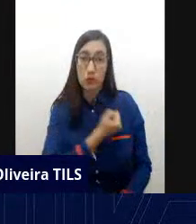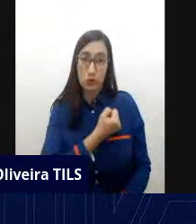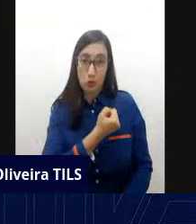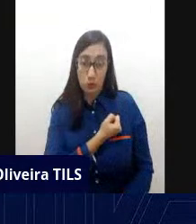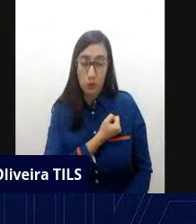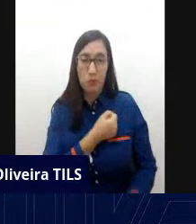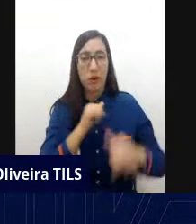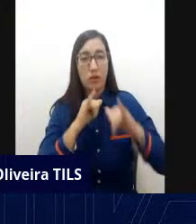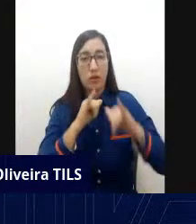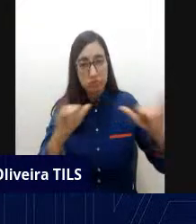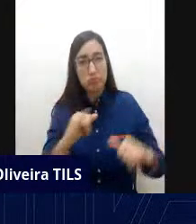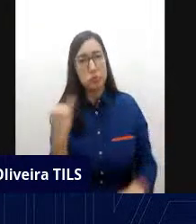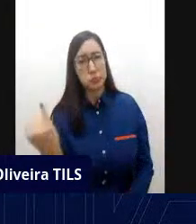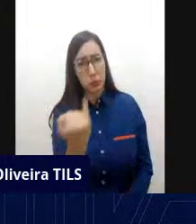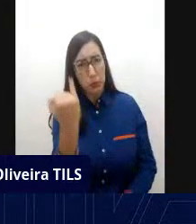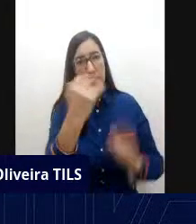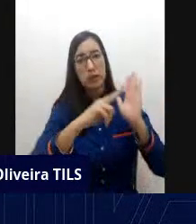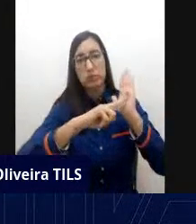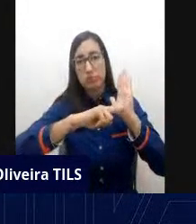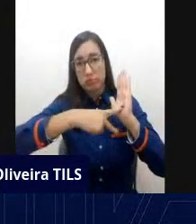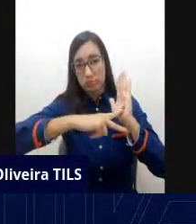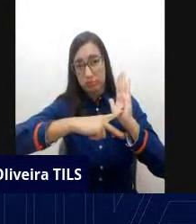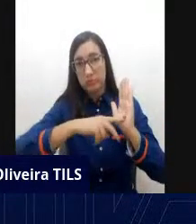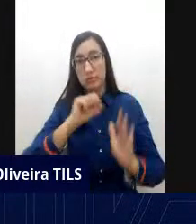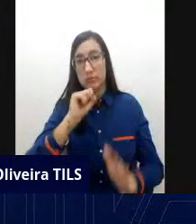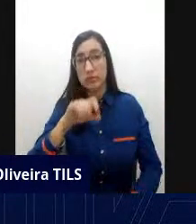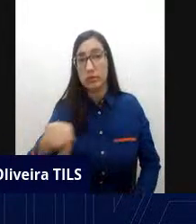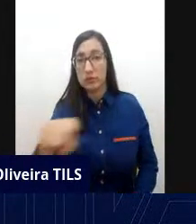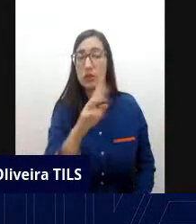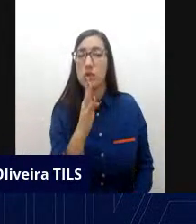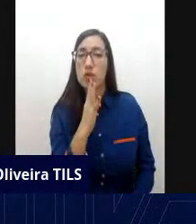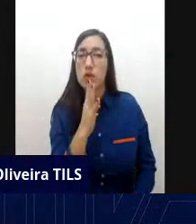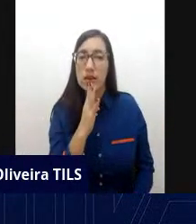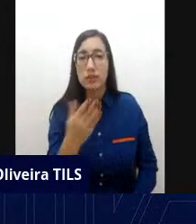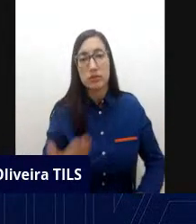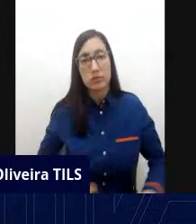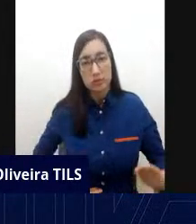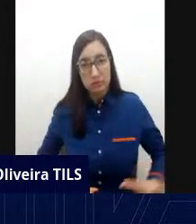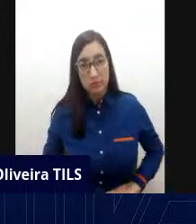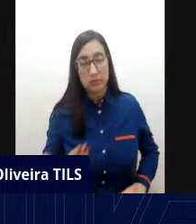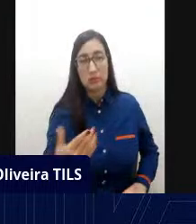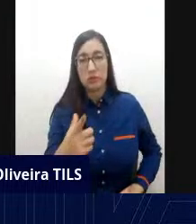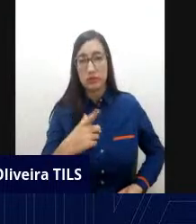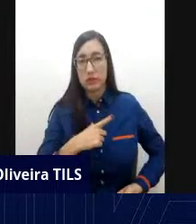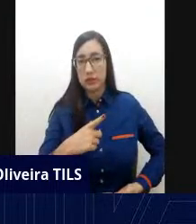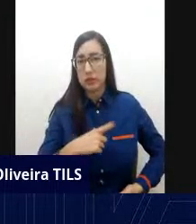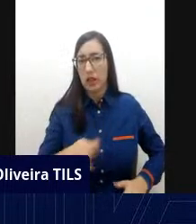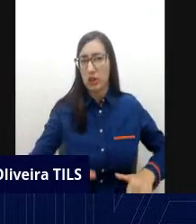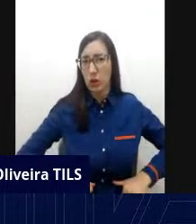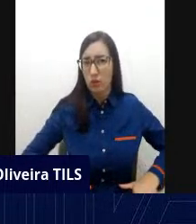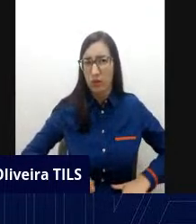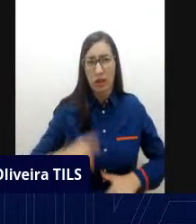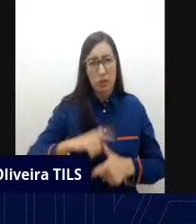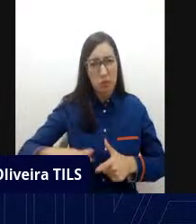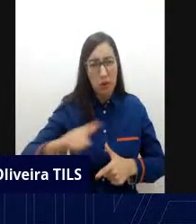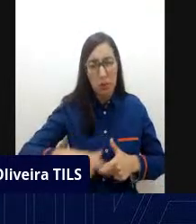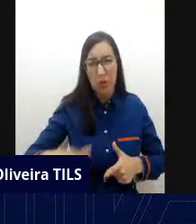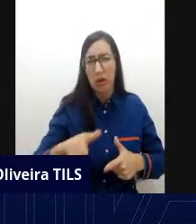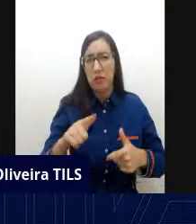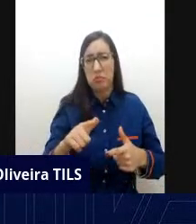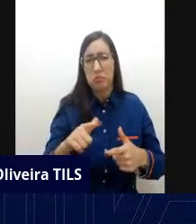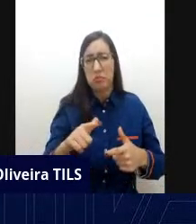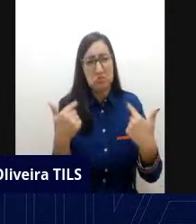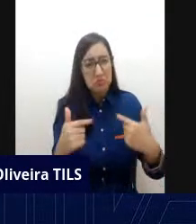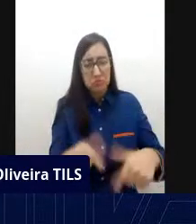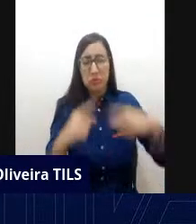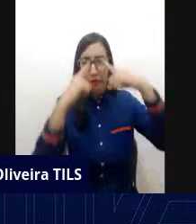conhece alguma mulher trabalhadora doméstica ou em uma situação de violência, vocês podem indicar esses canais também, né? Uma forma também de apoiar, de auxiliar, de dar um